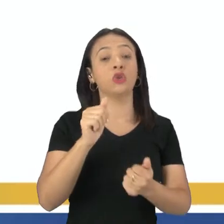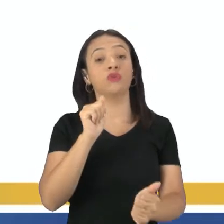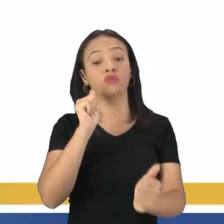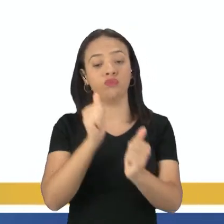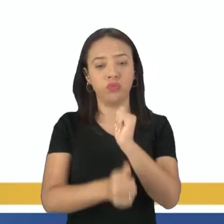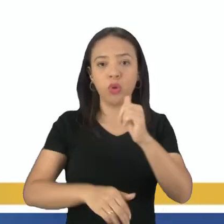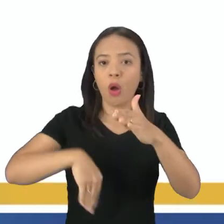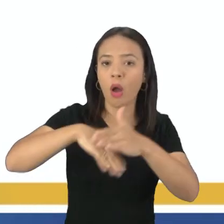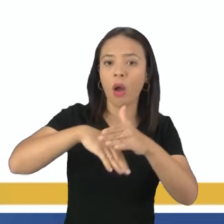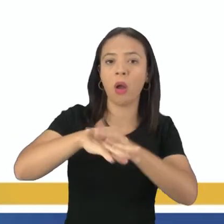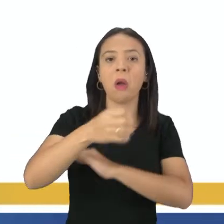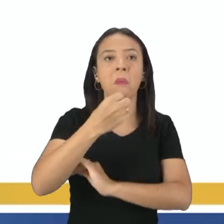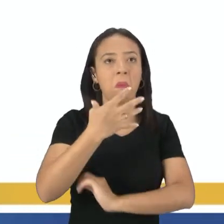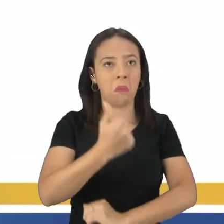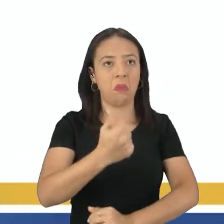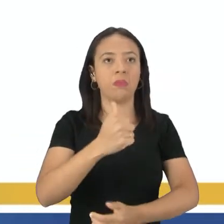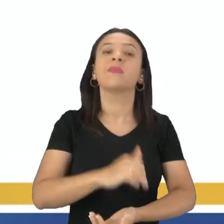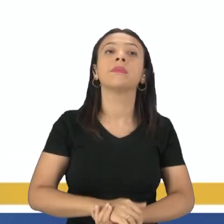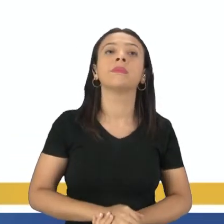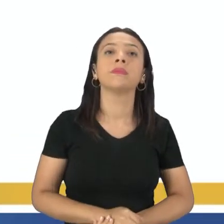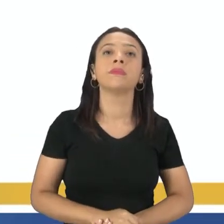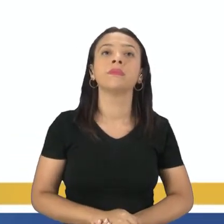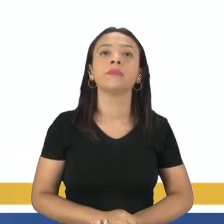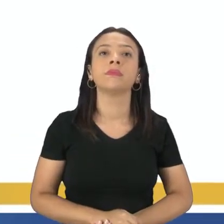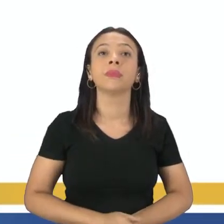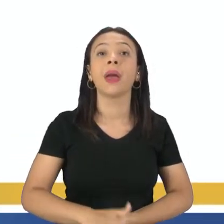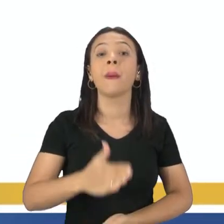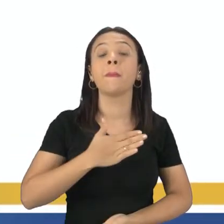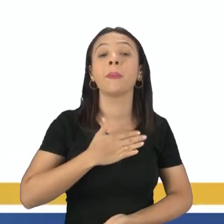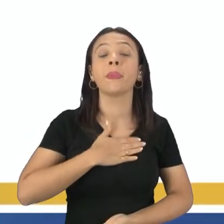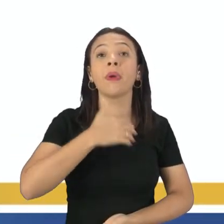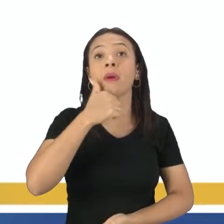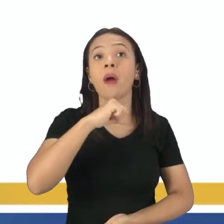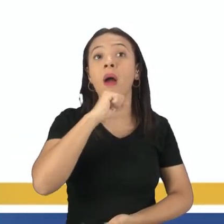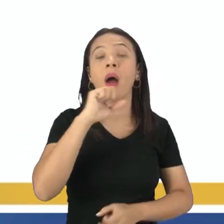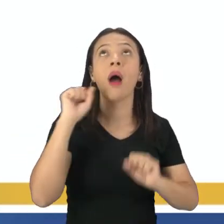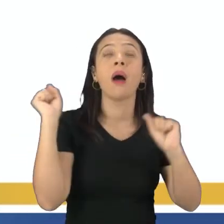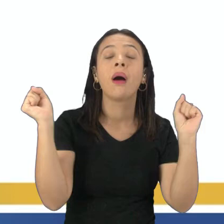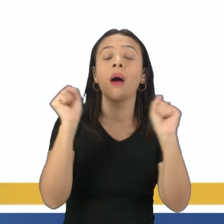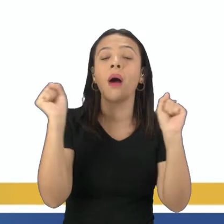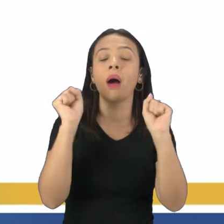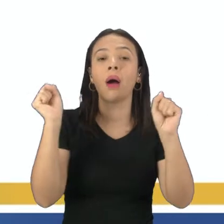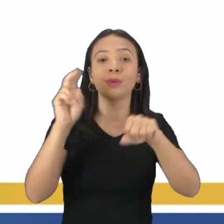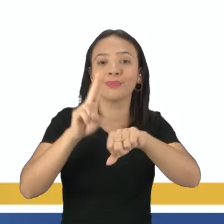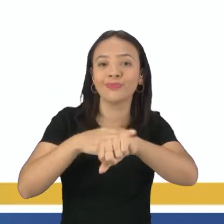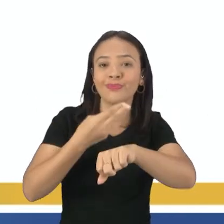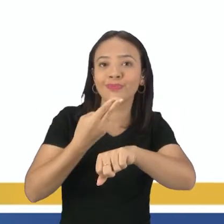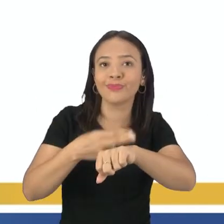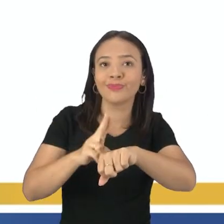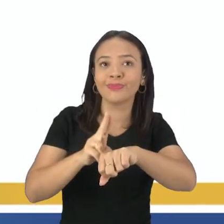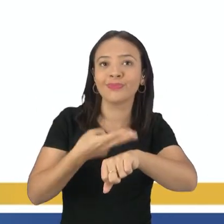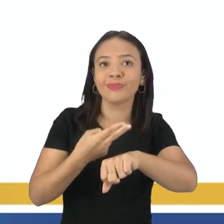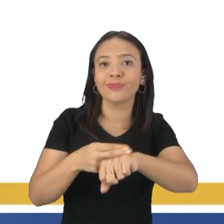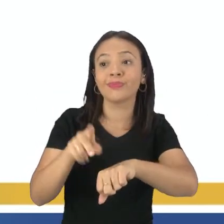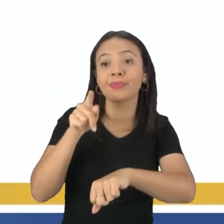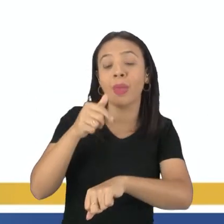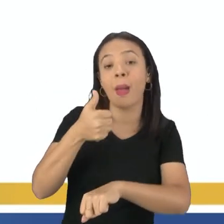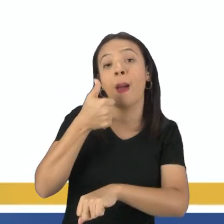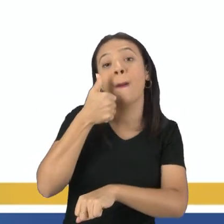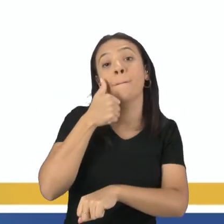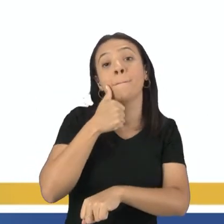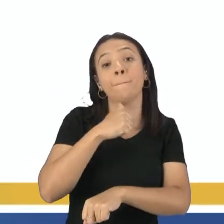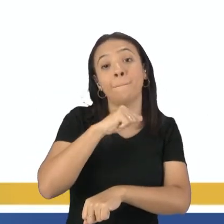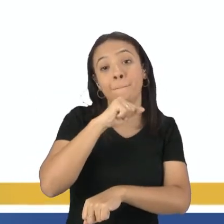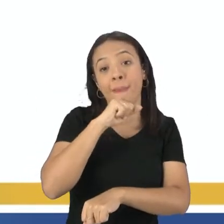bem. My mother loves chocolate. Minha mãe ama chocolate. Minha mãe é ela,